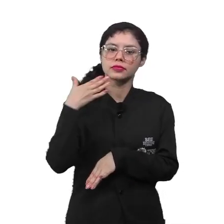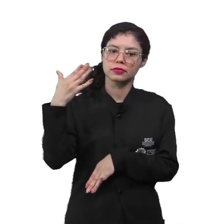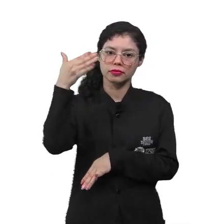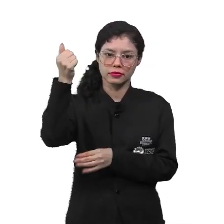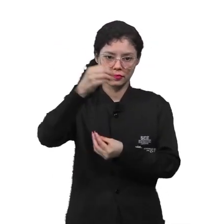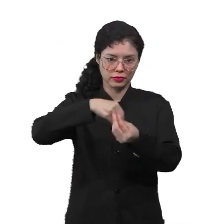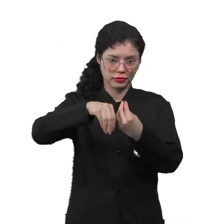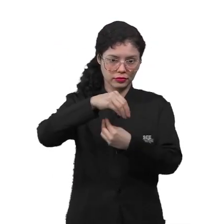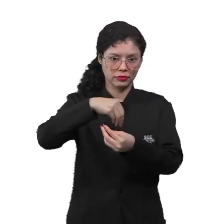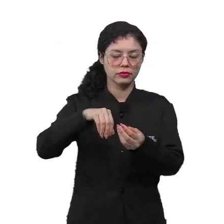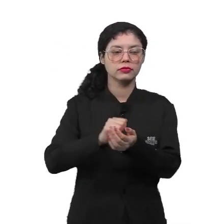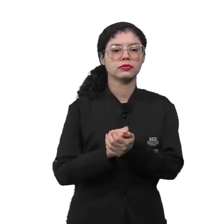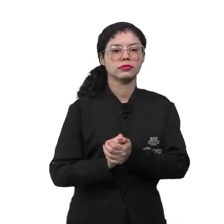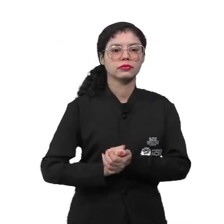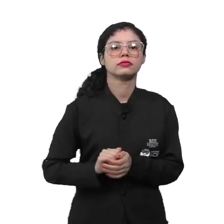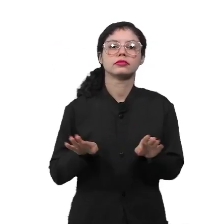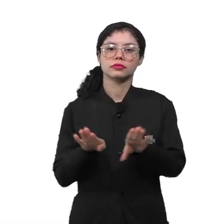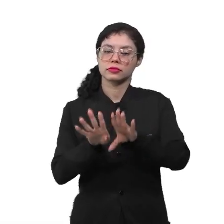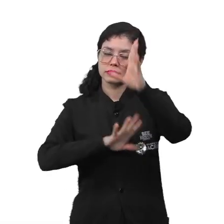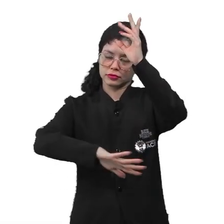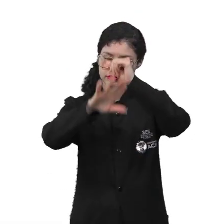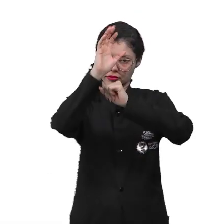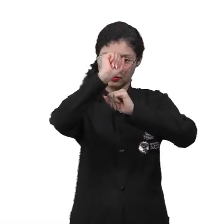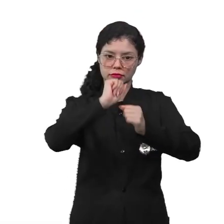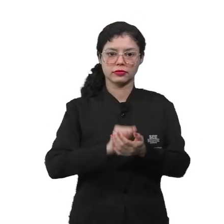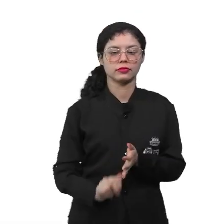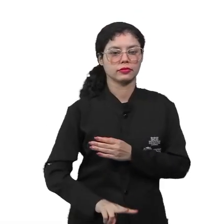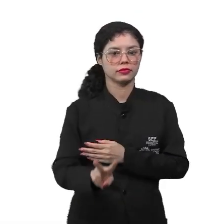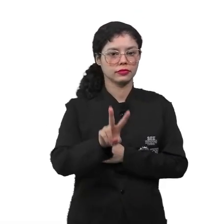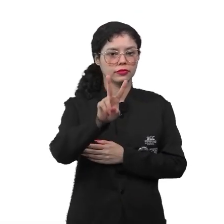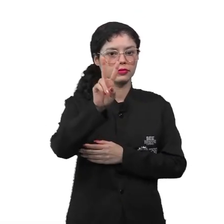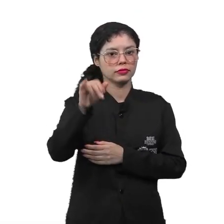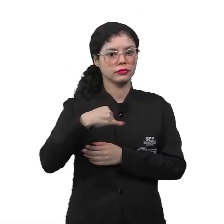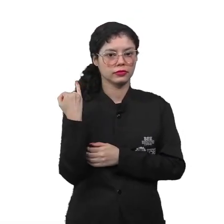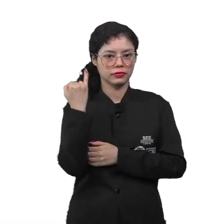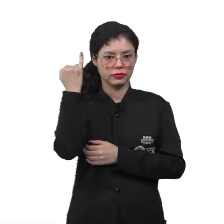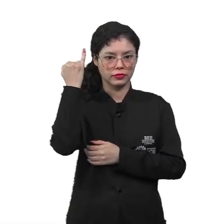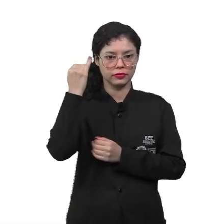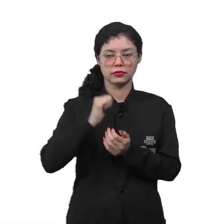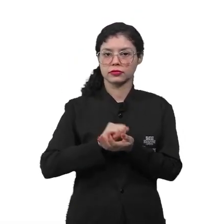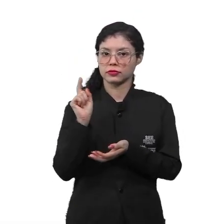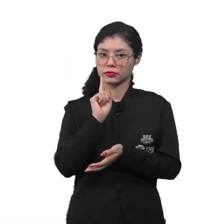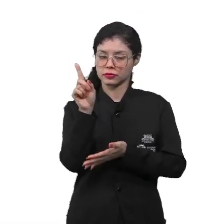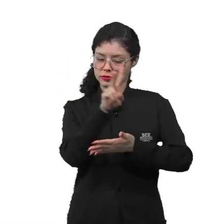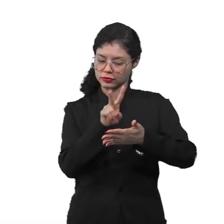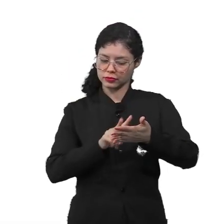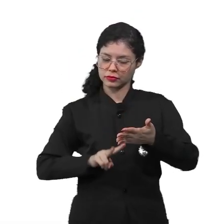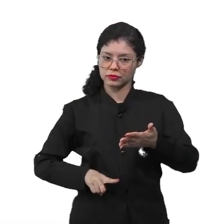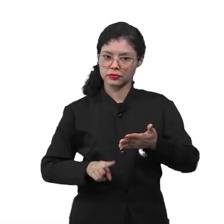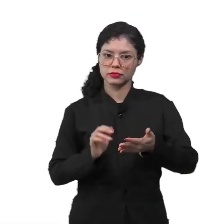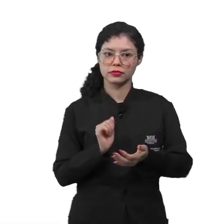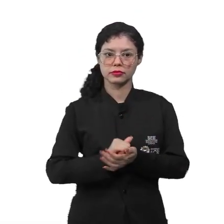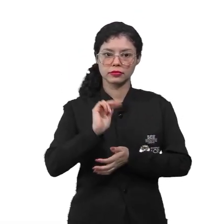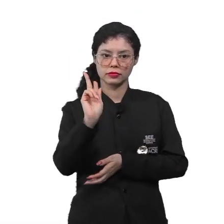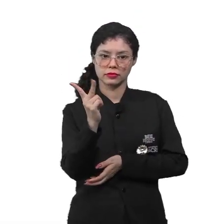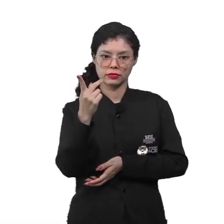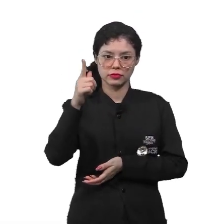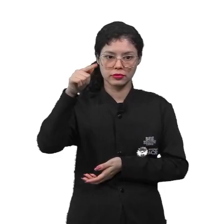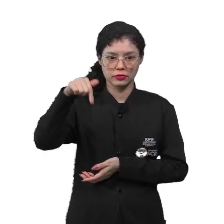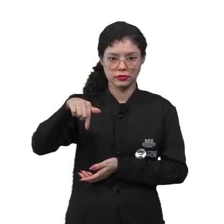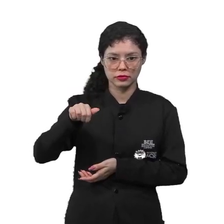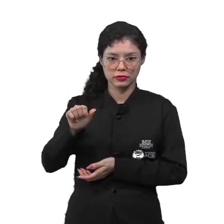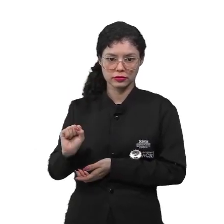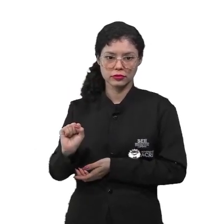eficaz e envolvente. E esses conhecimentos, eles são valiosos, não apenas para a leitura de HQs, mas